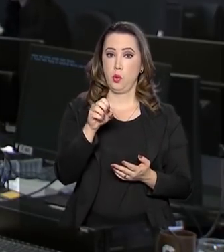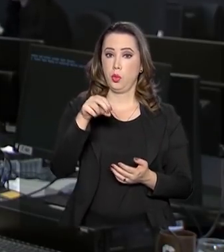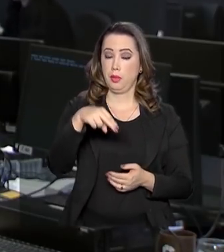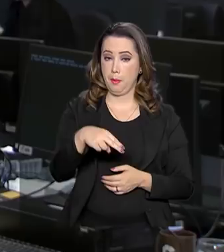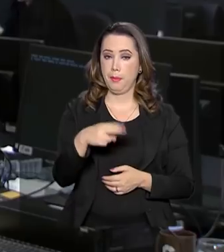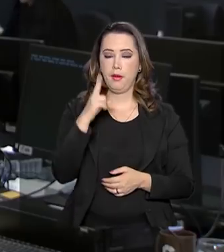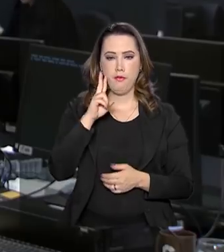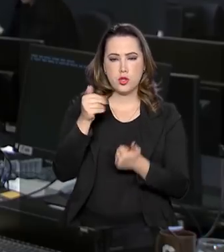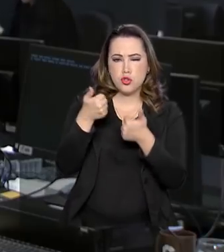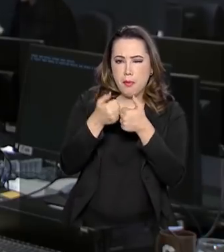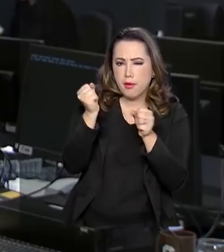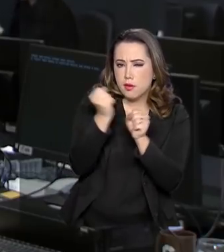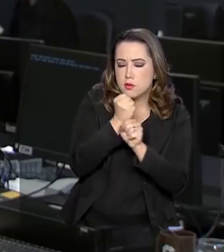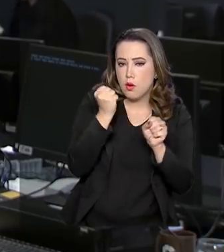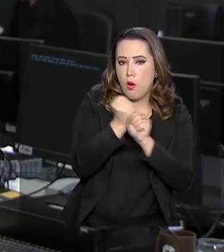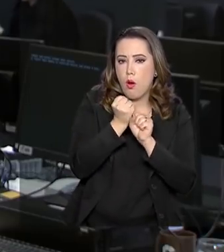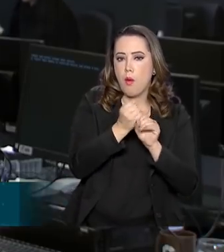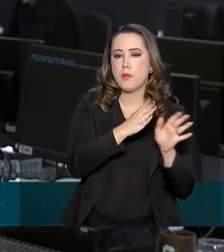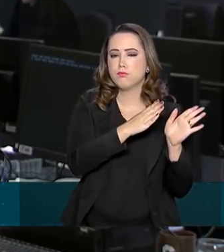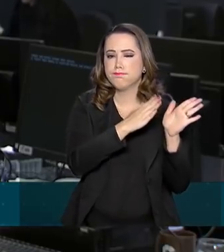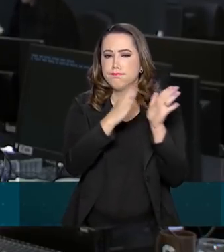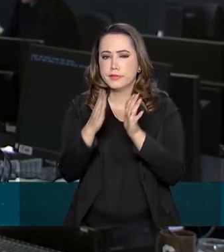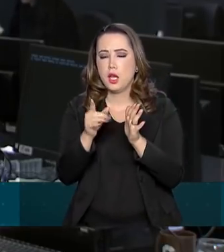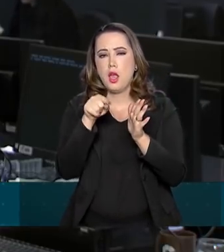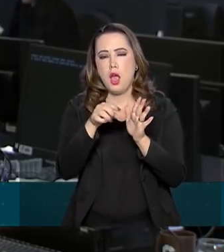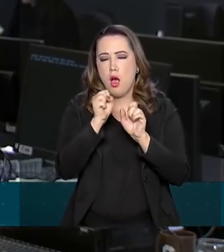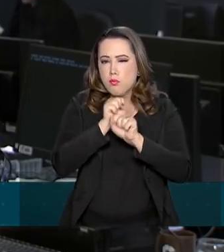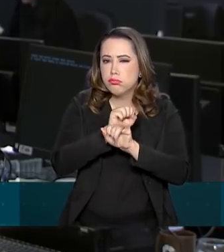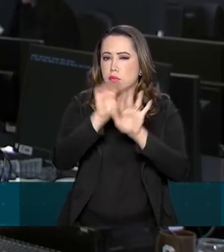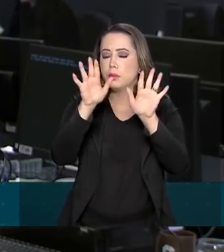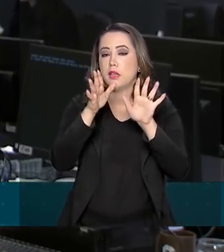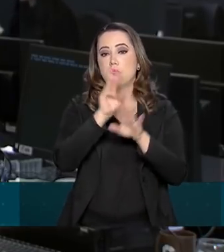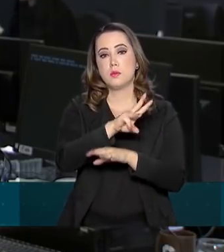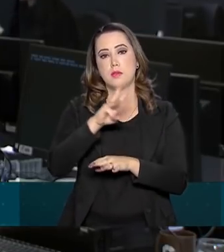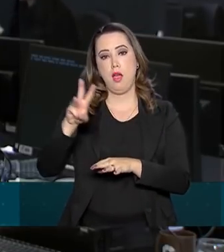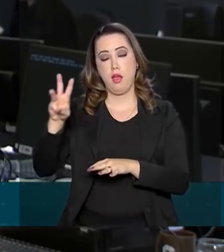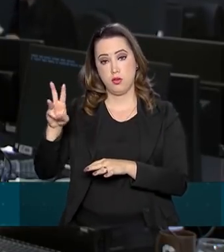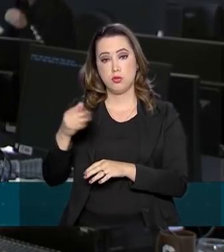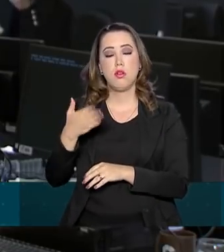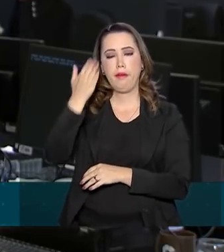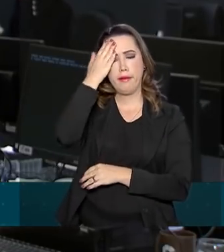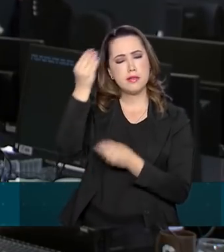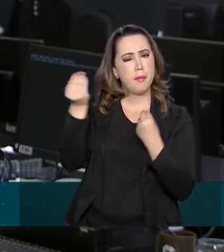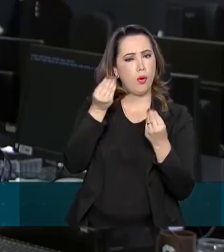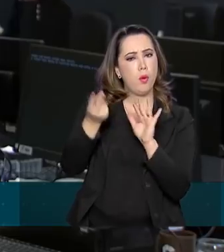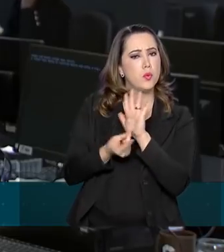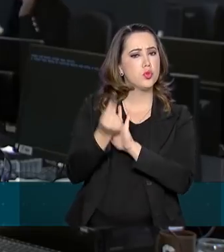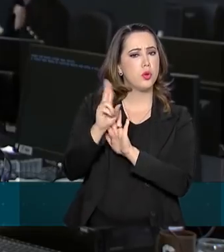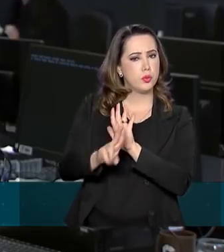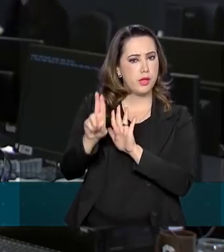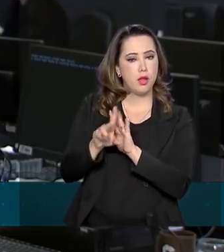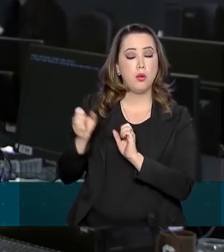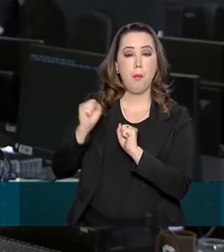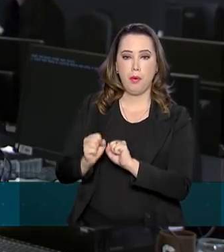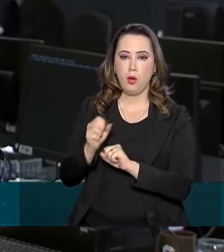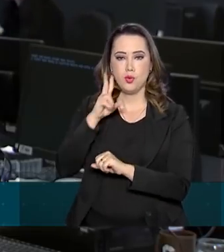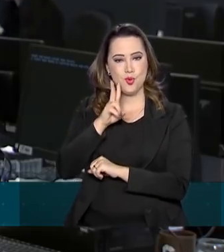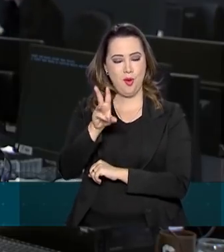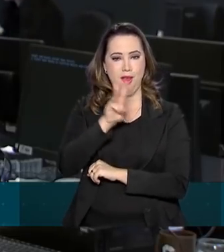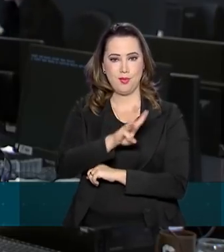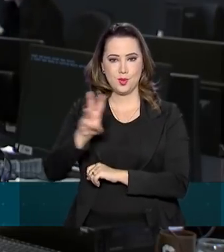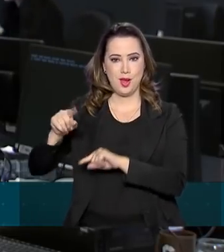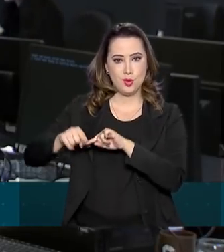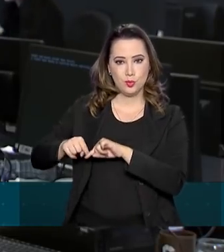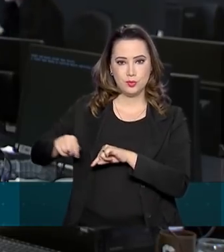e cada etapa é publicada no site do Departamento. Quem quiser saber como o dinheiro vem sendo aplicado, pode acessar o site no